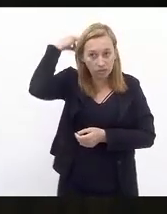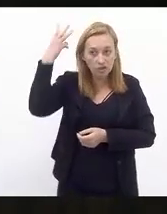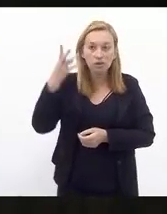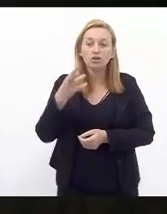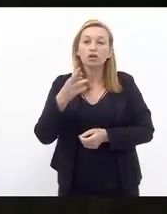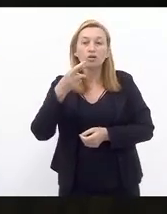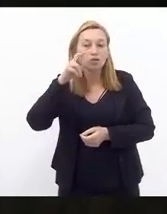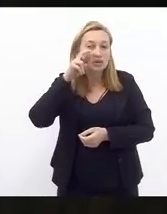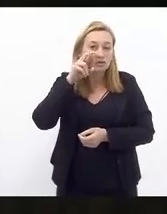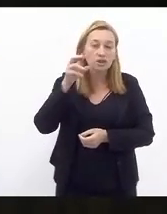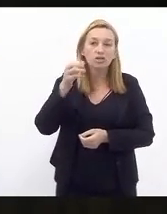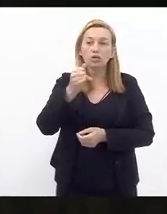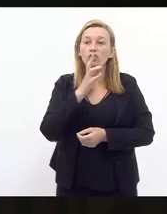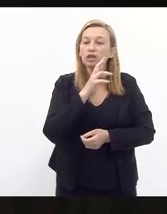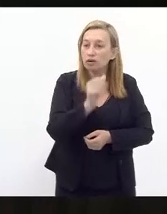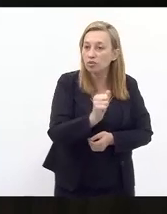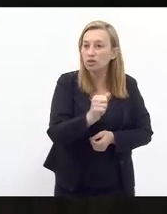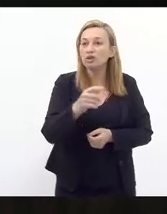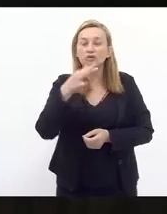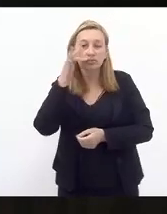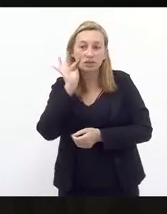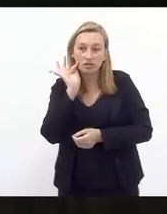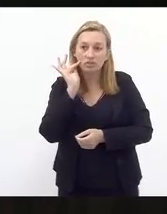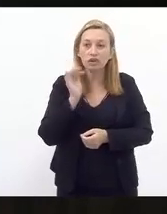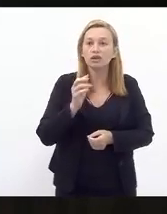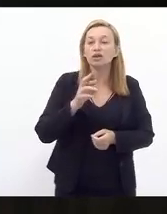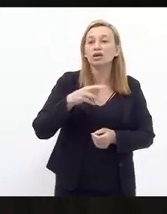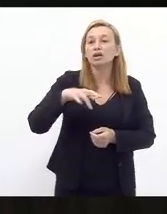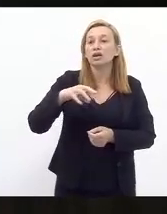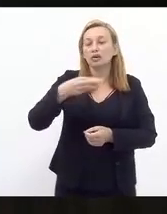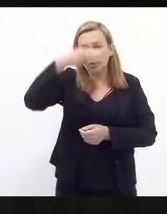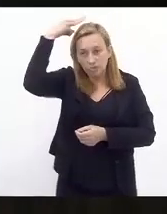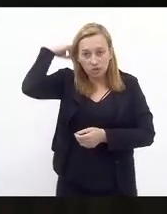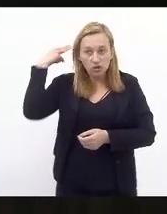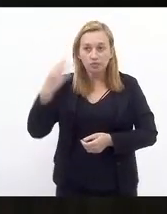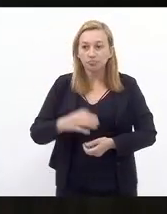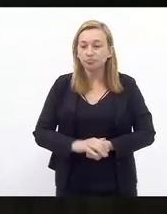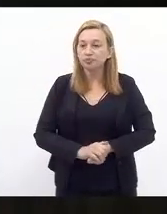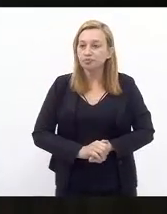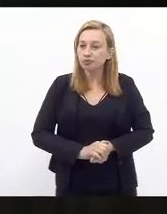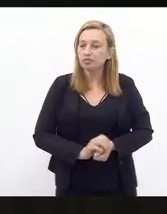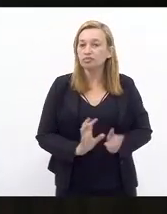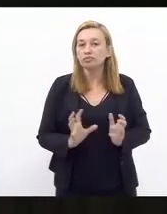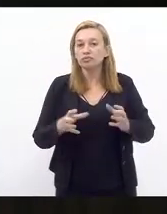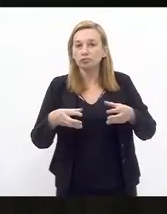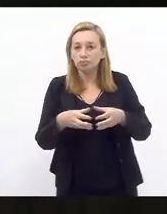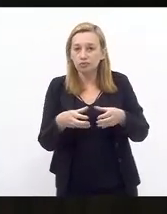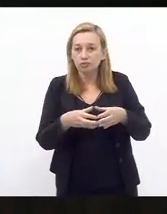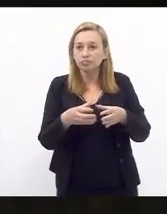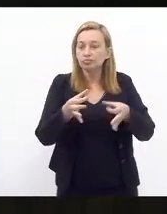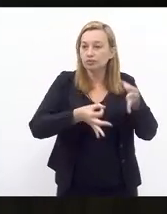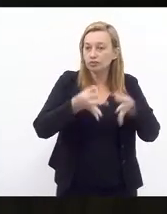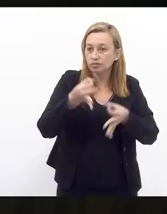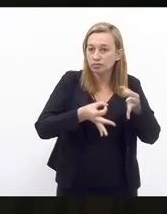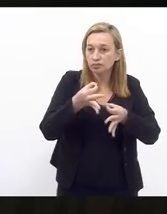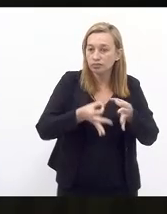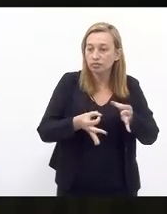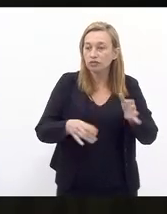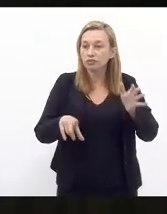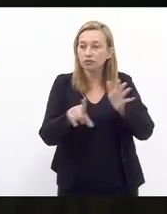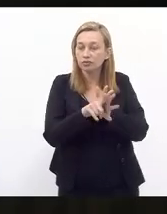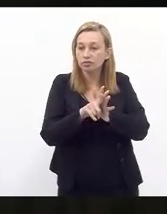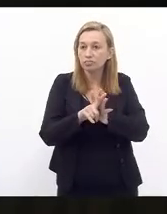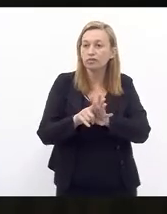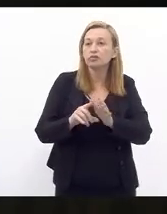rosenverg Reis Rodrigo Amorim Flávio serafini e massa Pacheco pendente de pareceres das comissões condição justiça e legislação